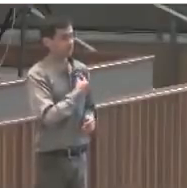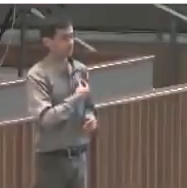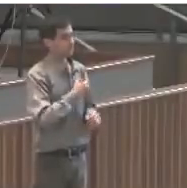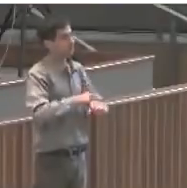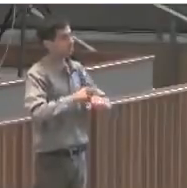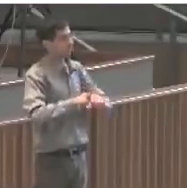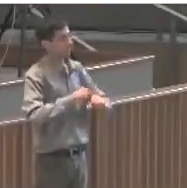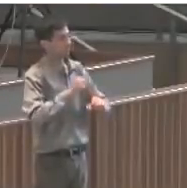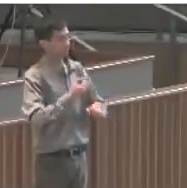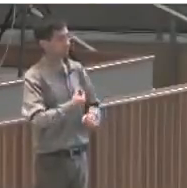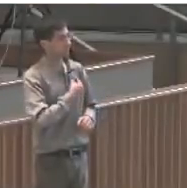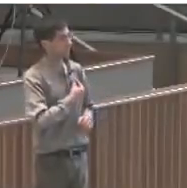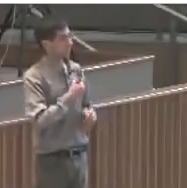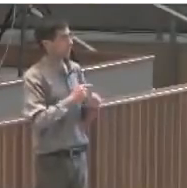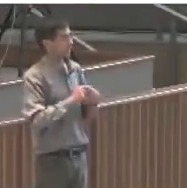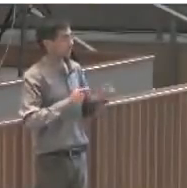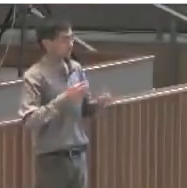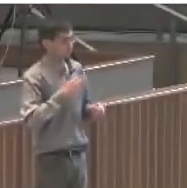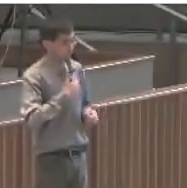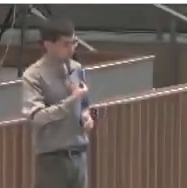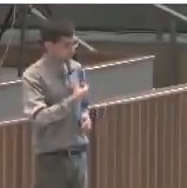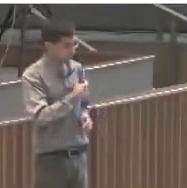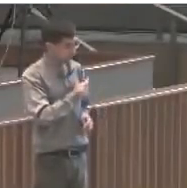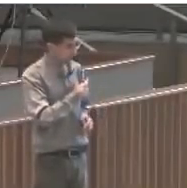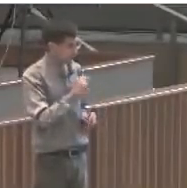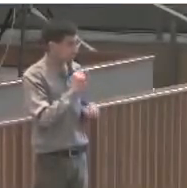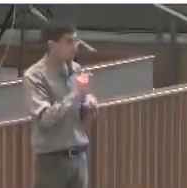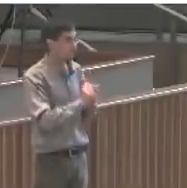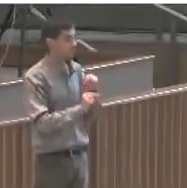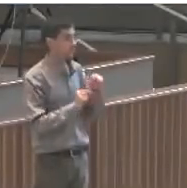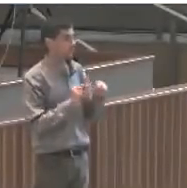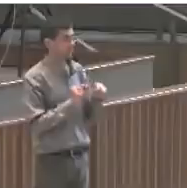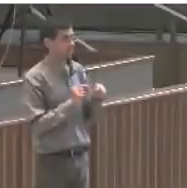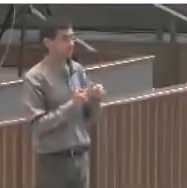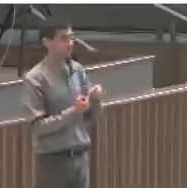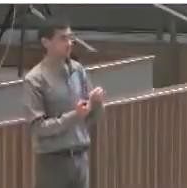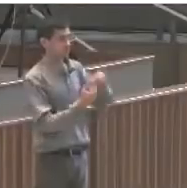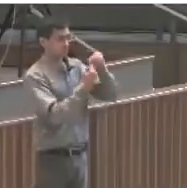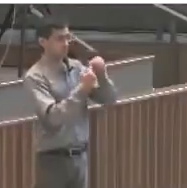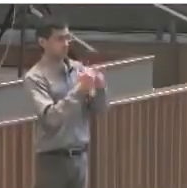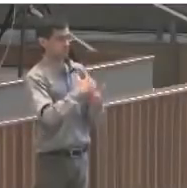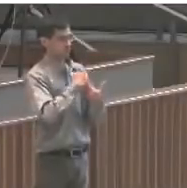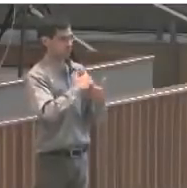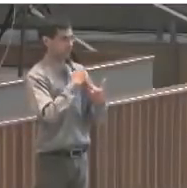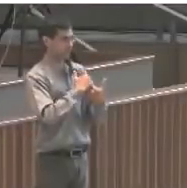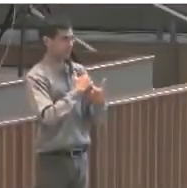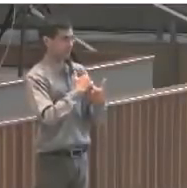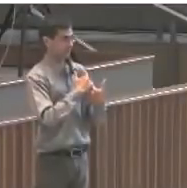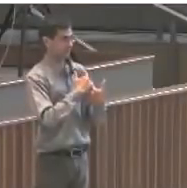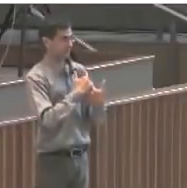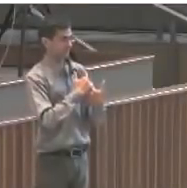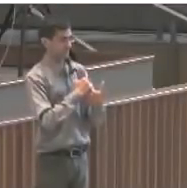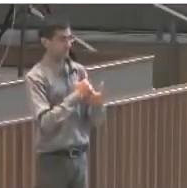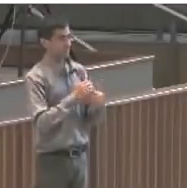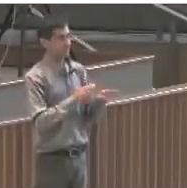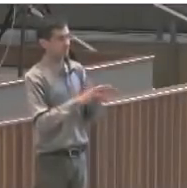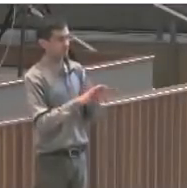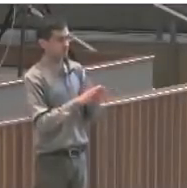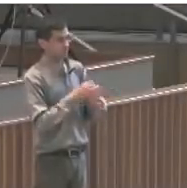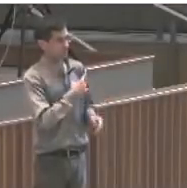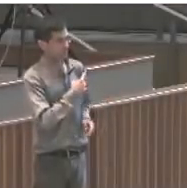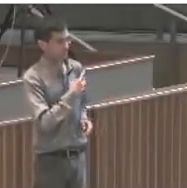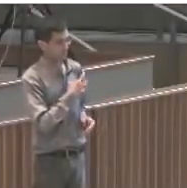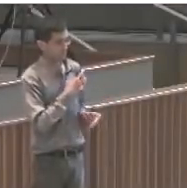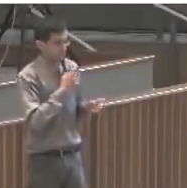mas o meu medo não pode ser o meu único conselheiro e o meu medo não pode ser neurótico